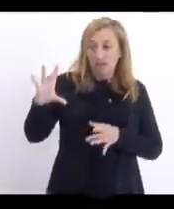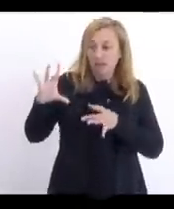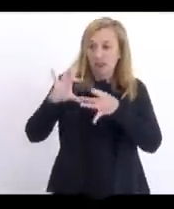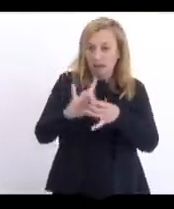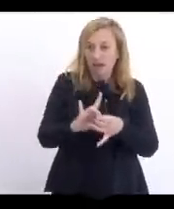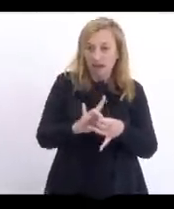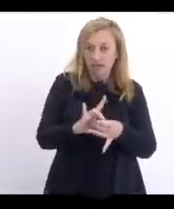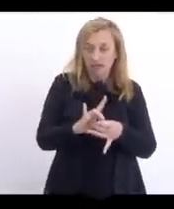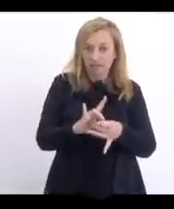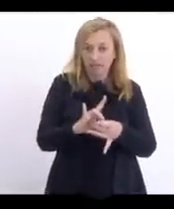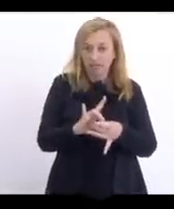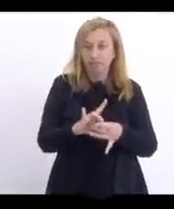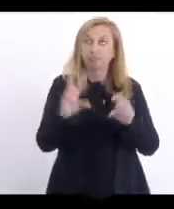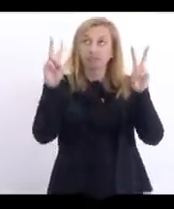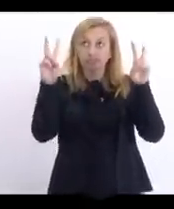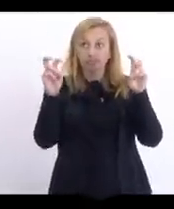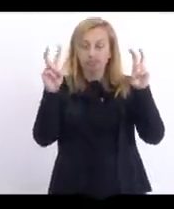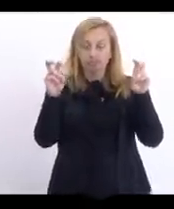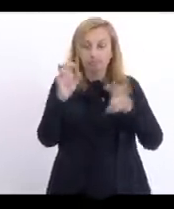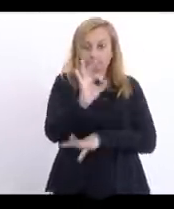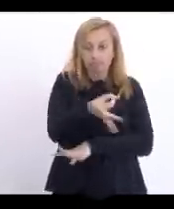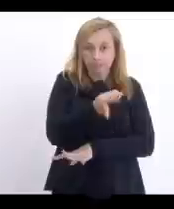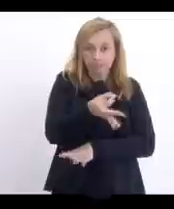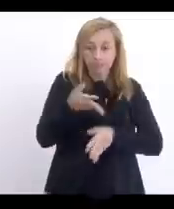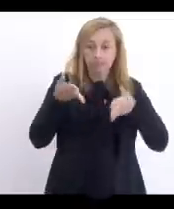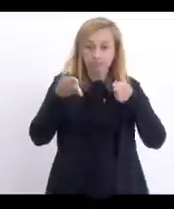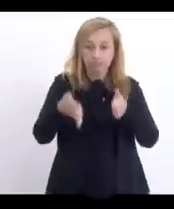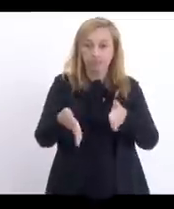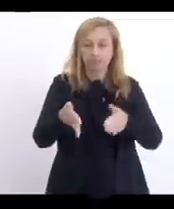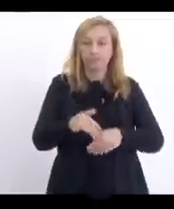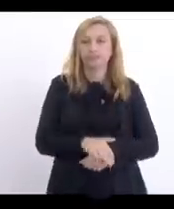ligada, né, à questão específica